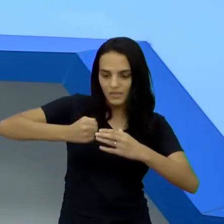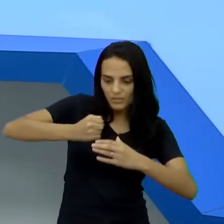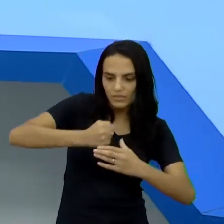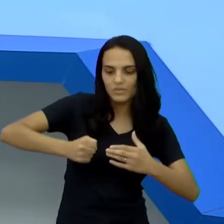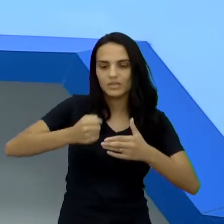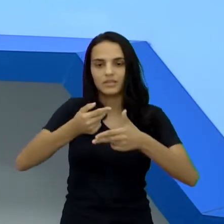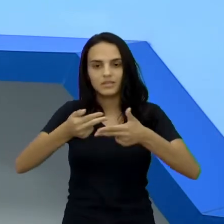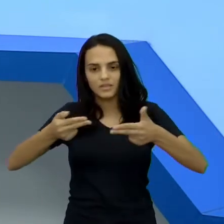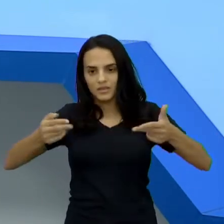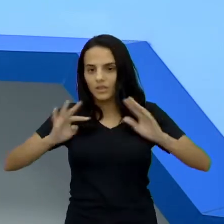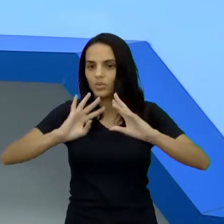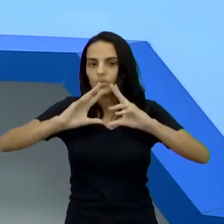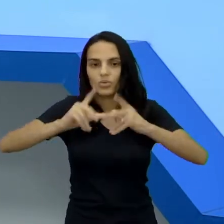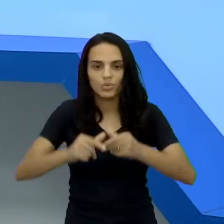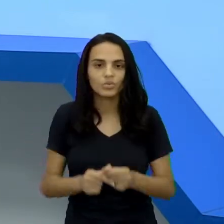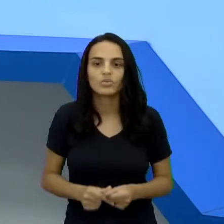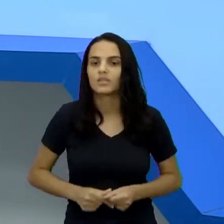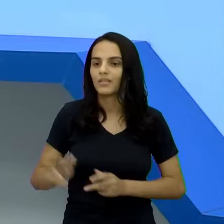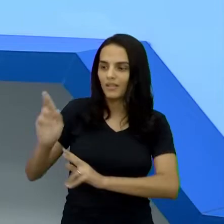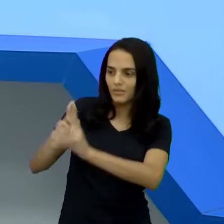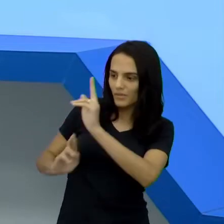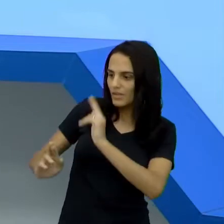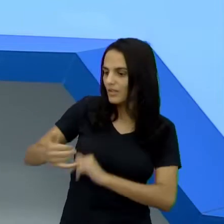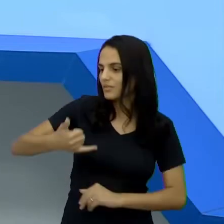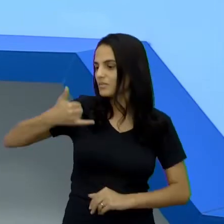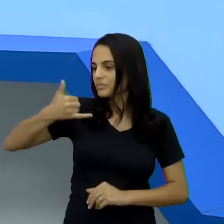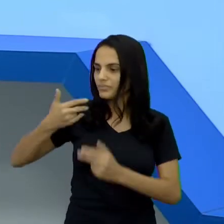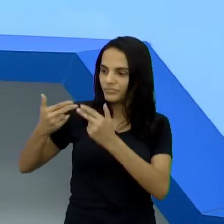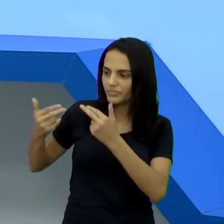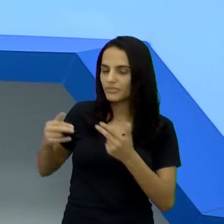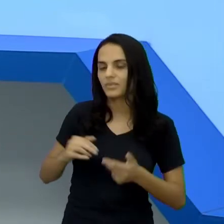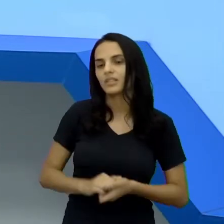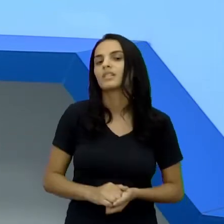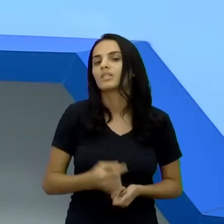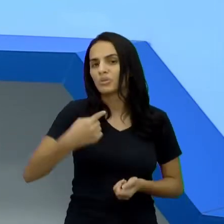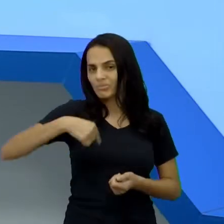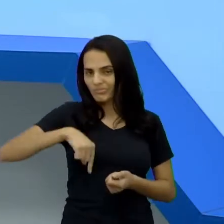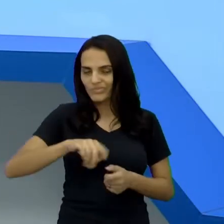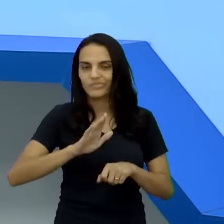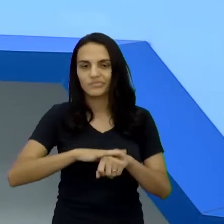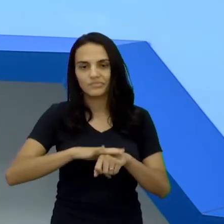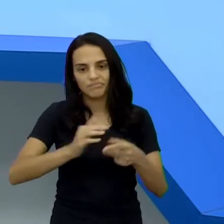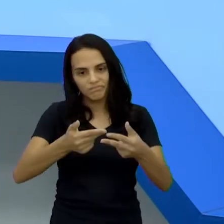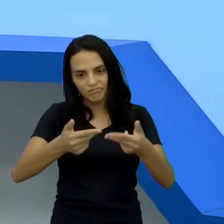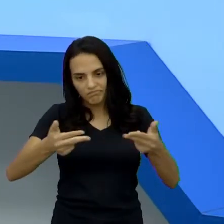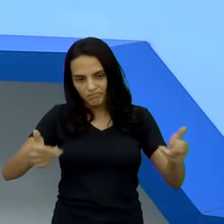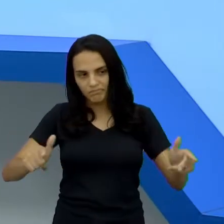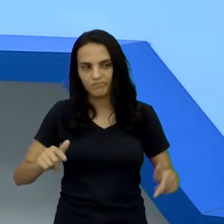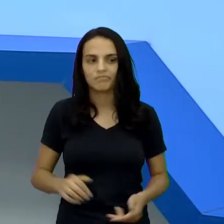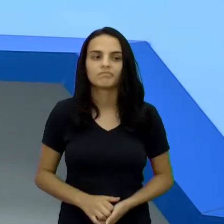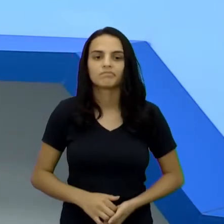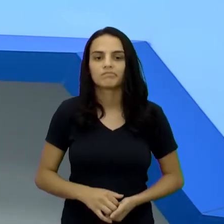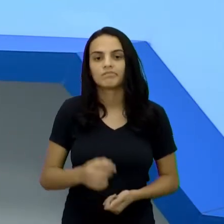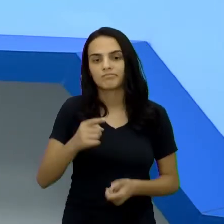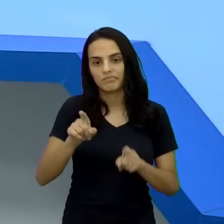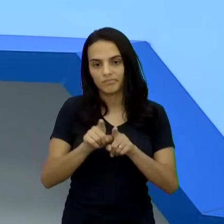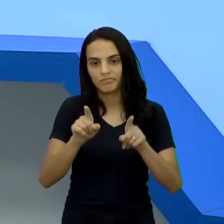Fazendo comida e tá respondendo, entendeu? Então, a gente é multitarefa.